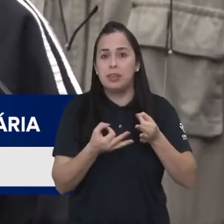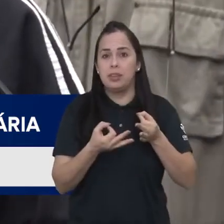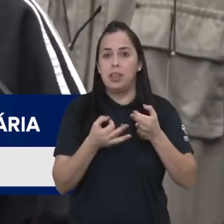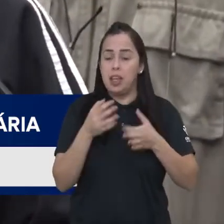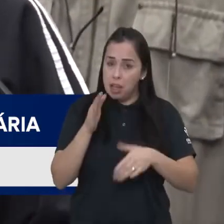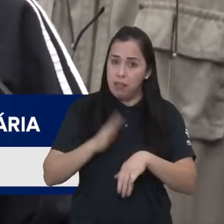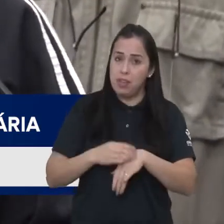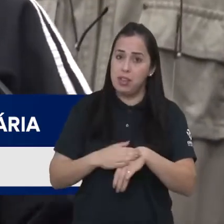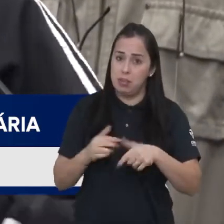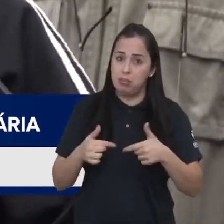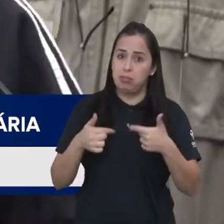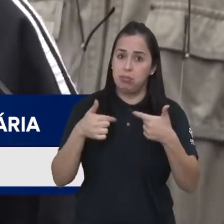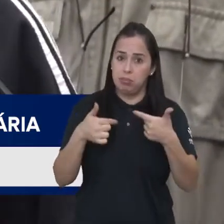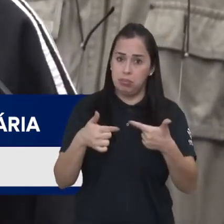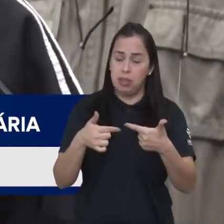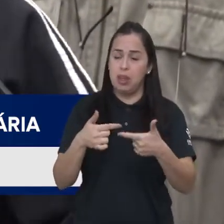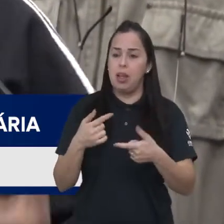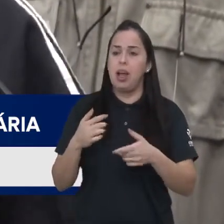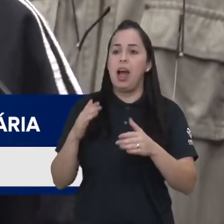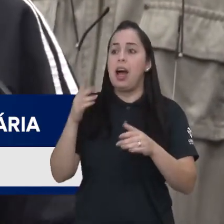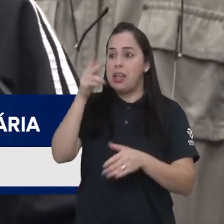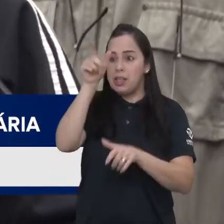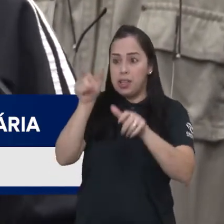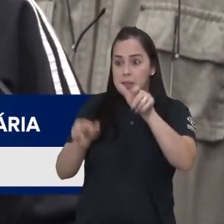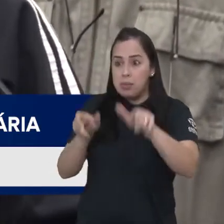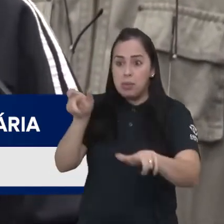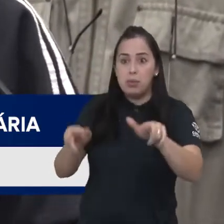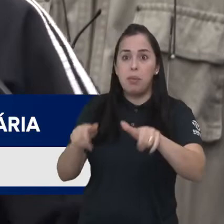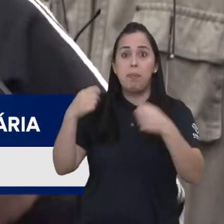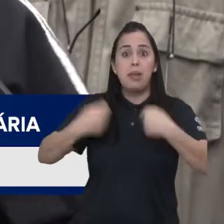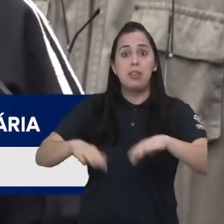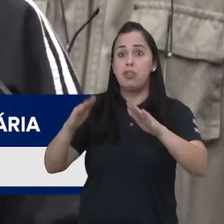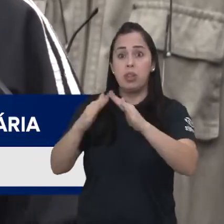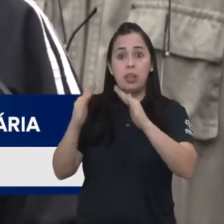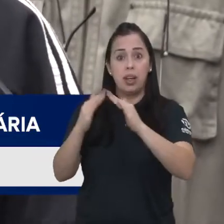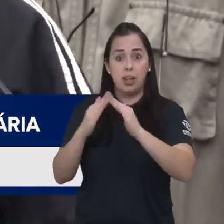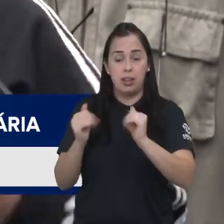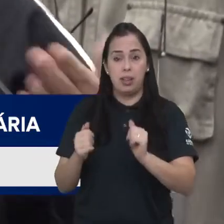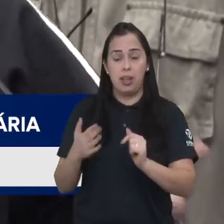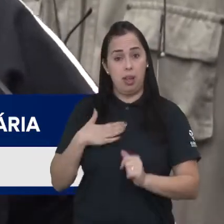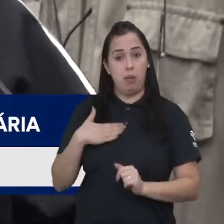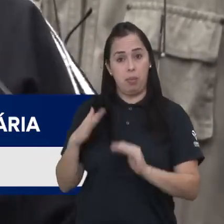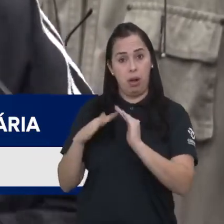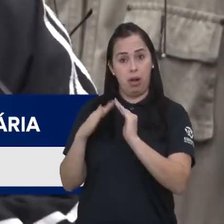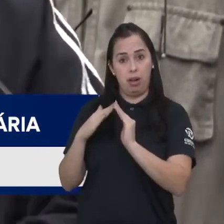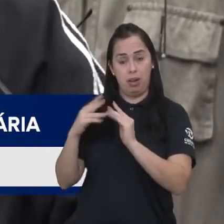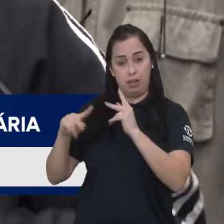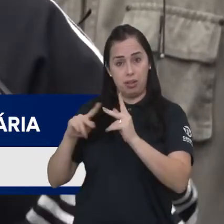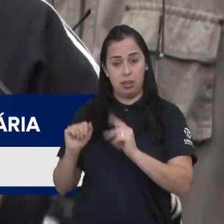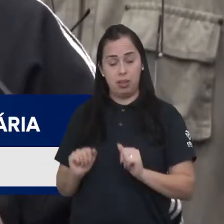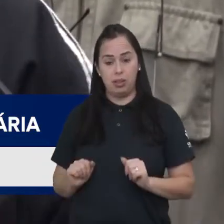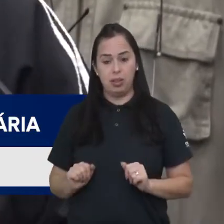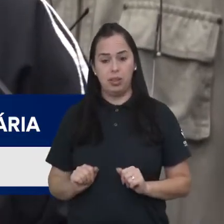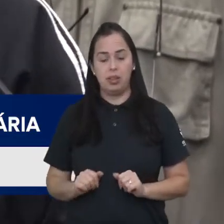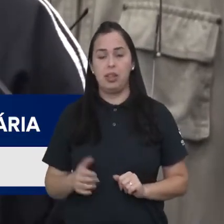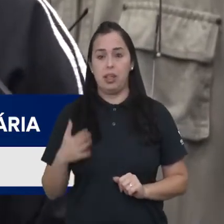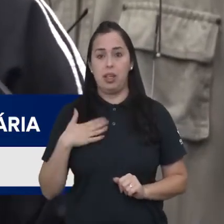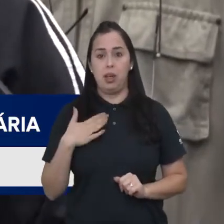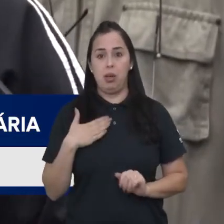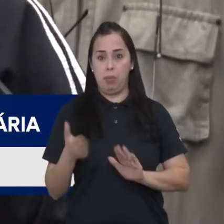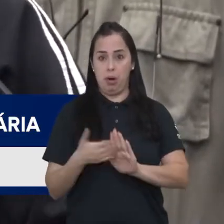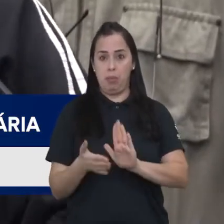essa somatória de trabalho, porque as pessoas precisam morar em algum lugar, porque elas vivem na cidade. Eu propus na PPA, LDO,